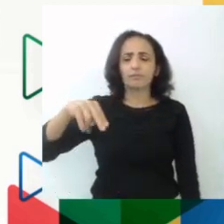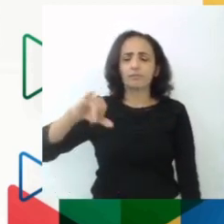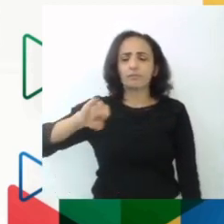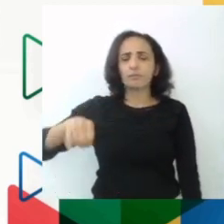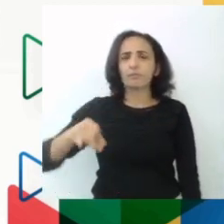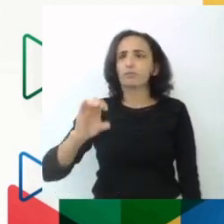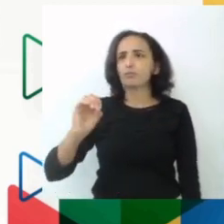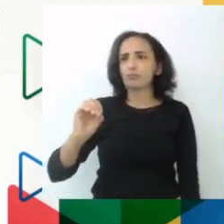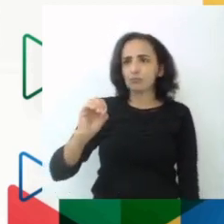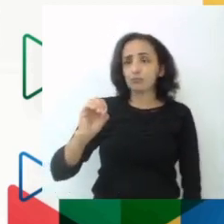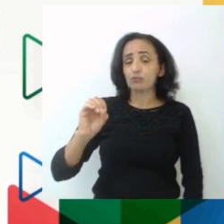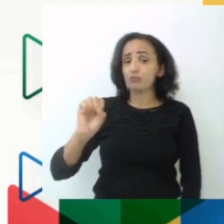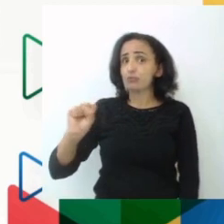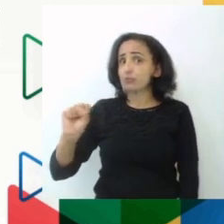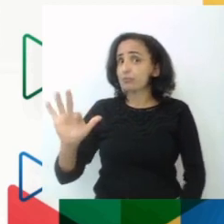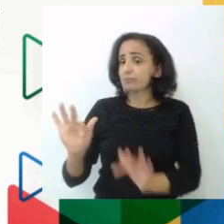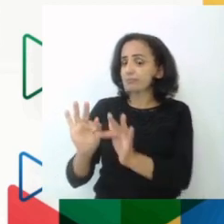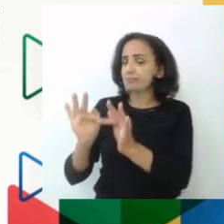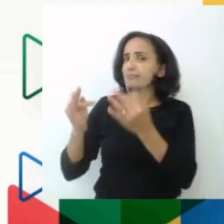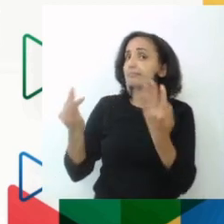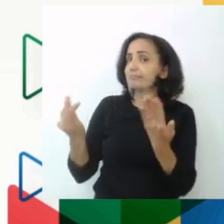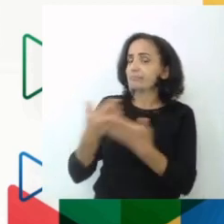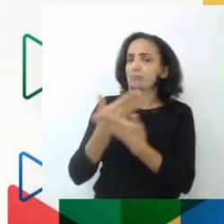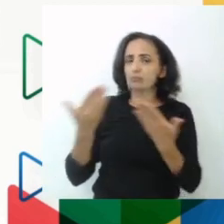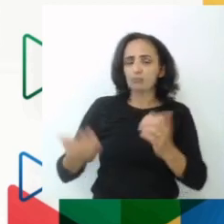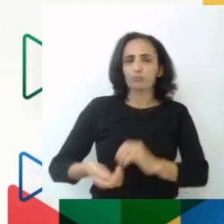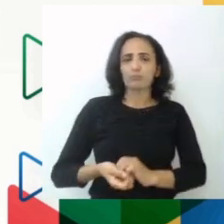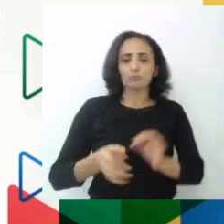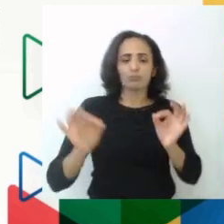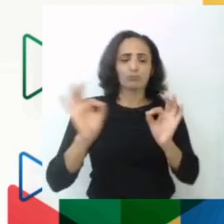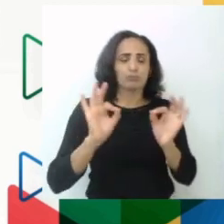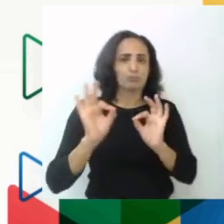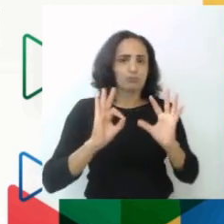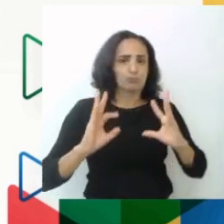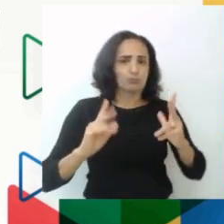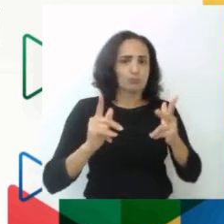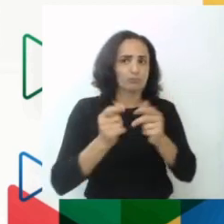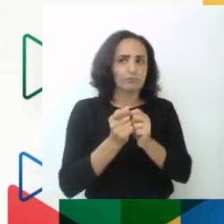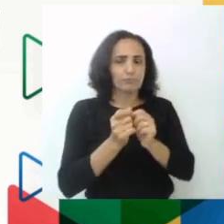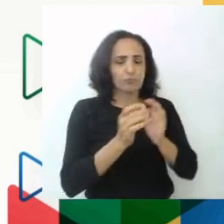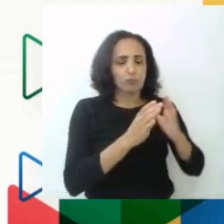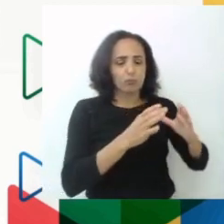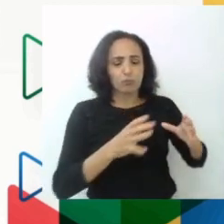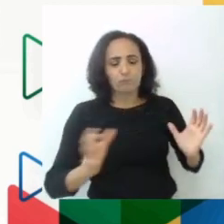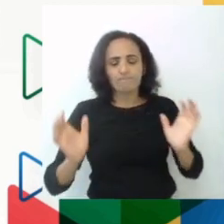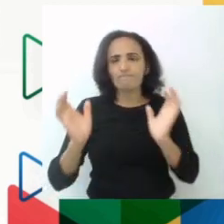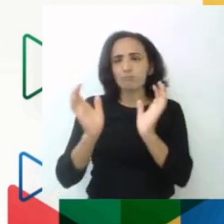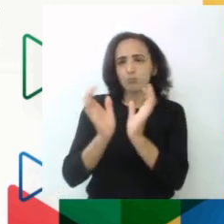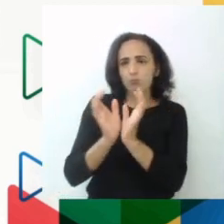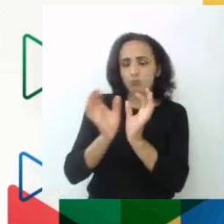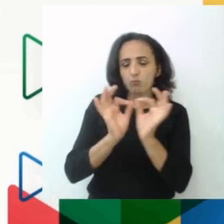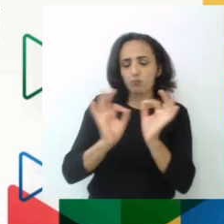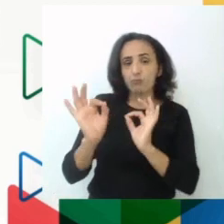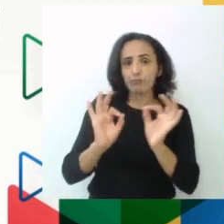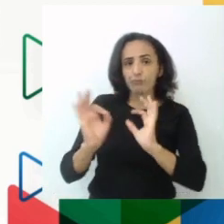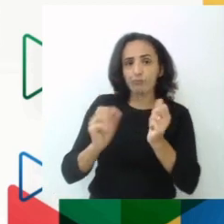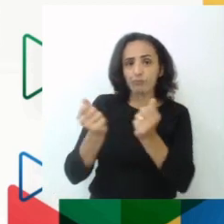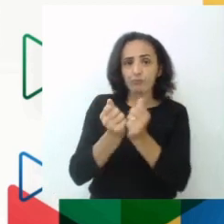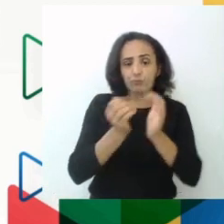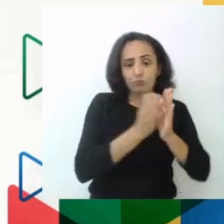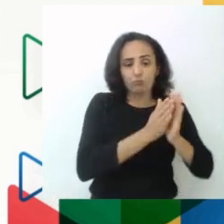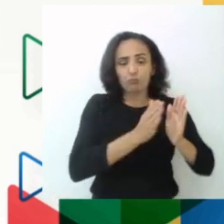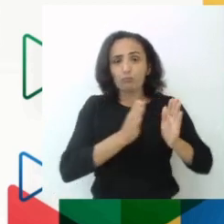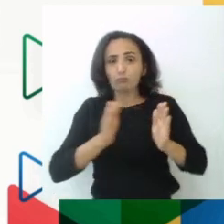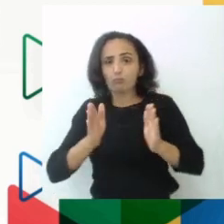arranjo simples. Arranjo são agrupamentos que diferem um do outro pela ordem